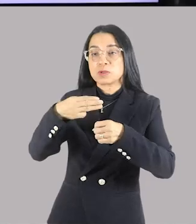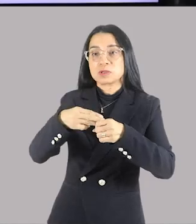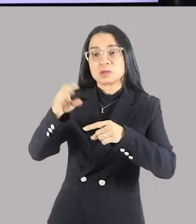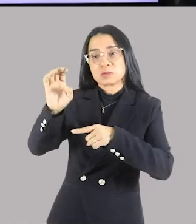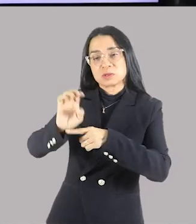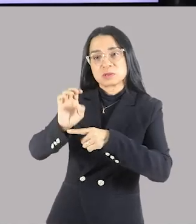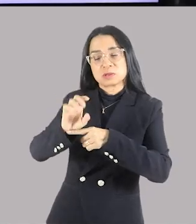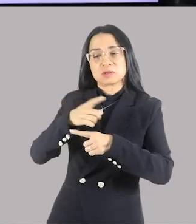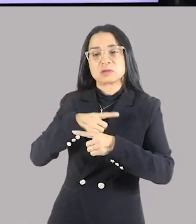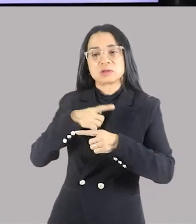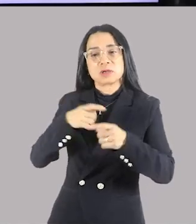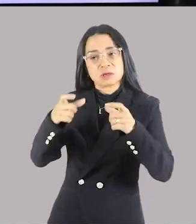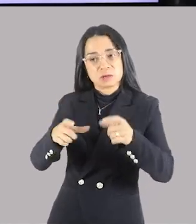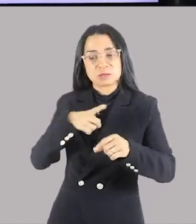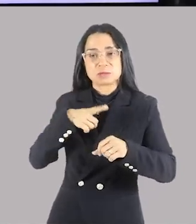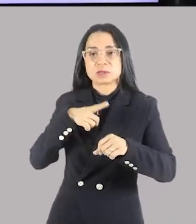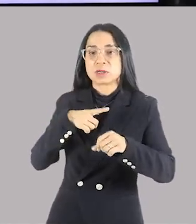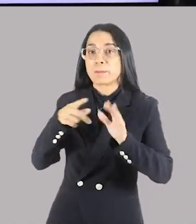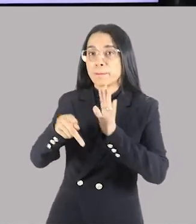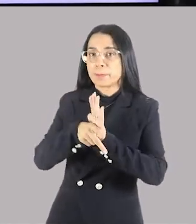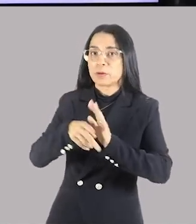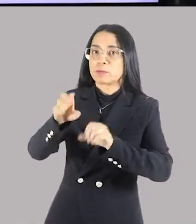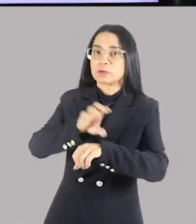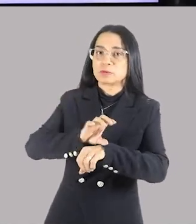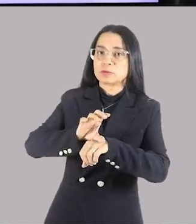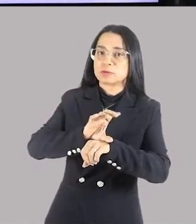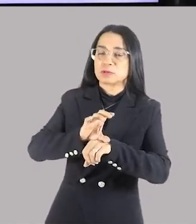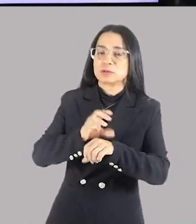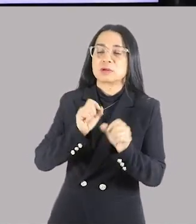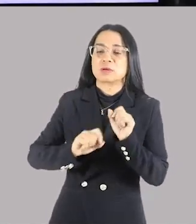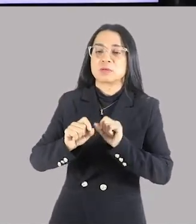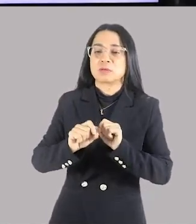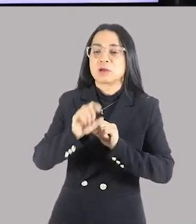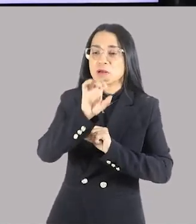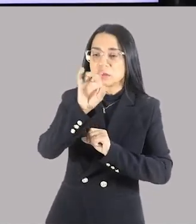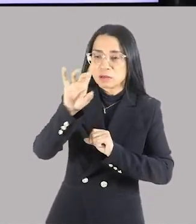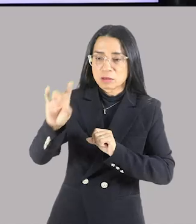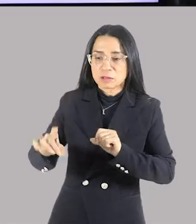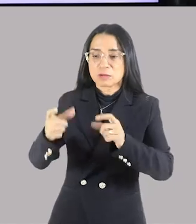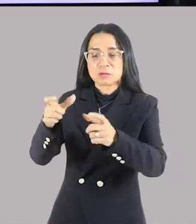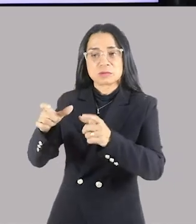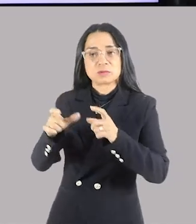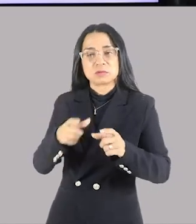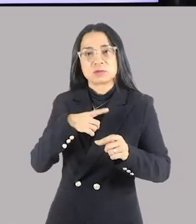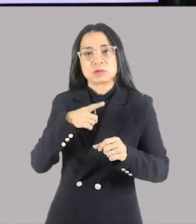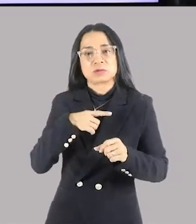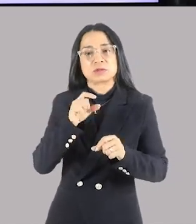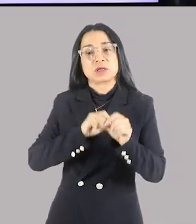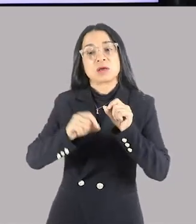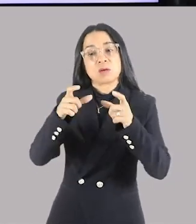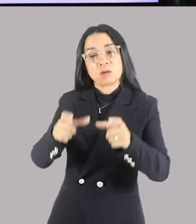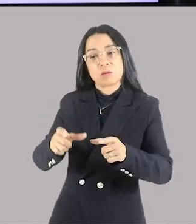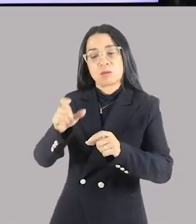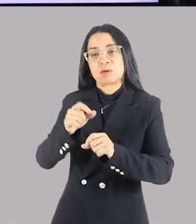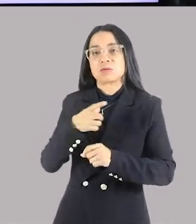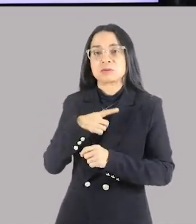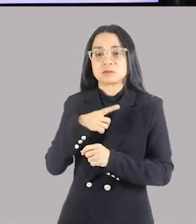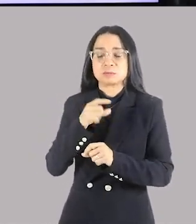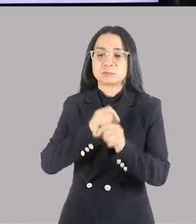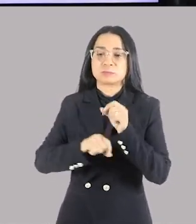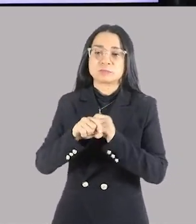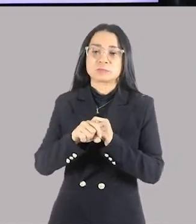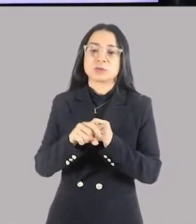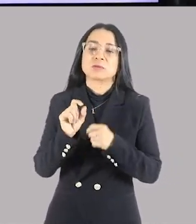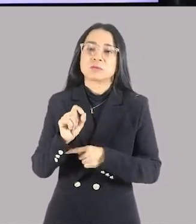já são previstos na Constituição, certo? Cada uma dessas entidades terão ali órgãos já previstos na Constituição e esses órgãos